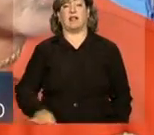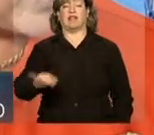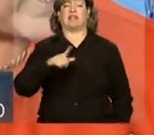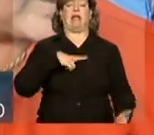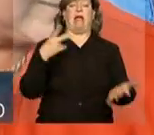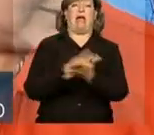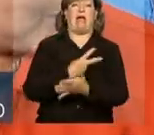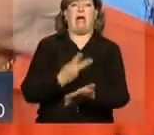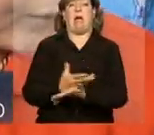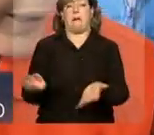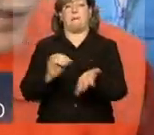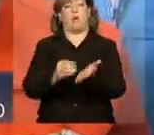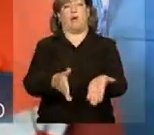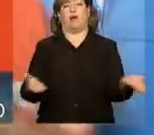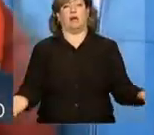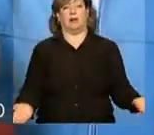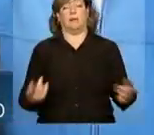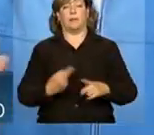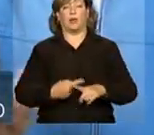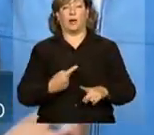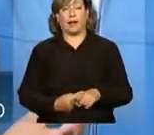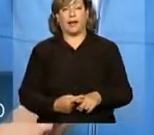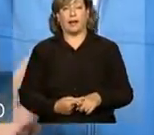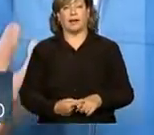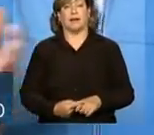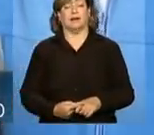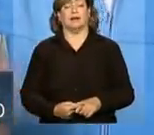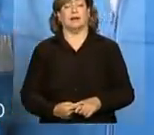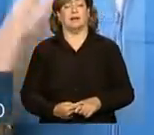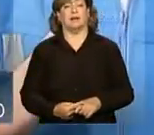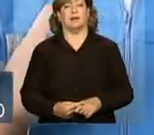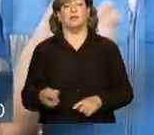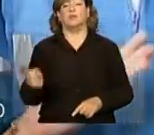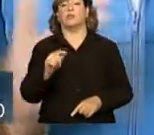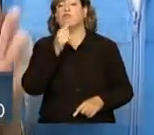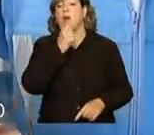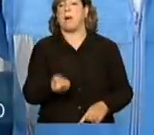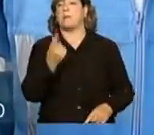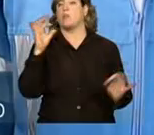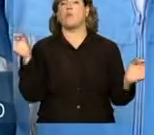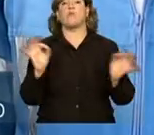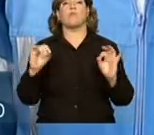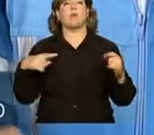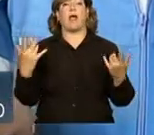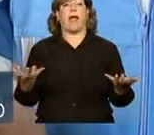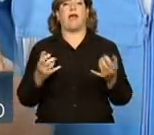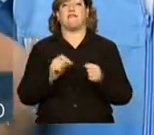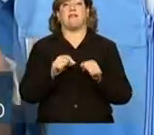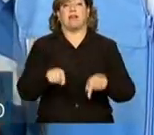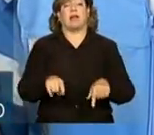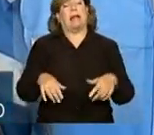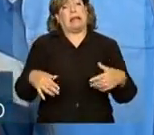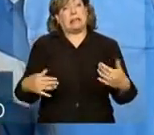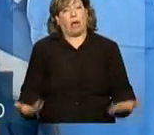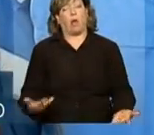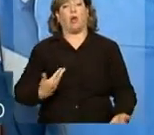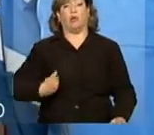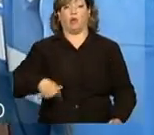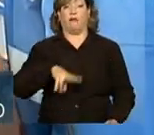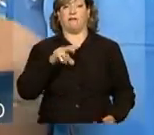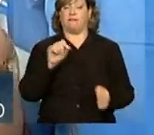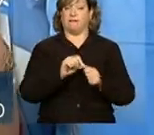errado ao colocá-la. Por quê? Porque não apareceu ninguém querendo fazê-la. Então, ou nós